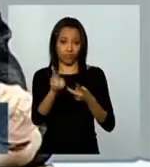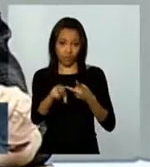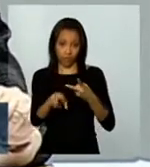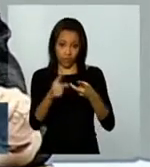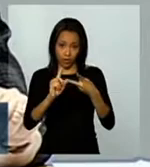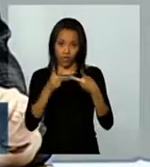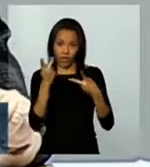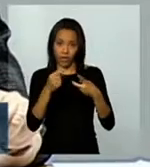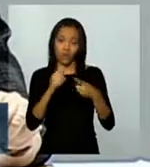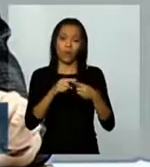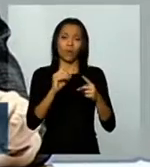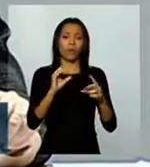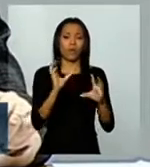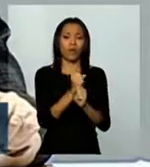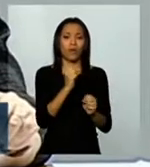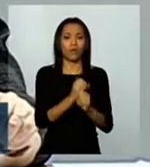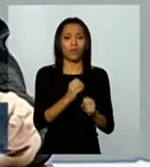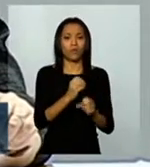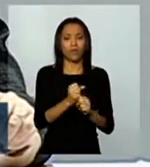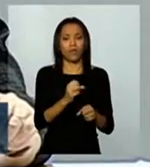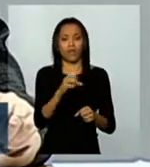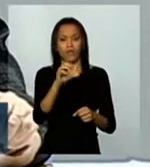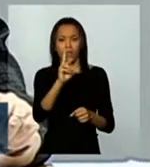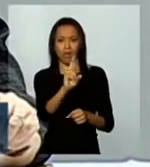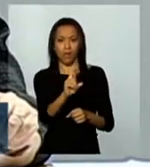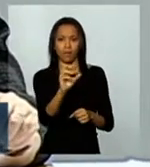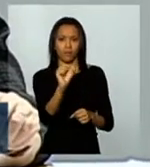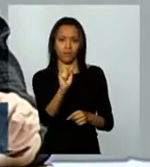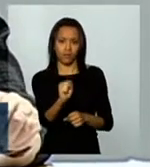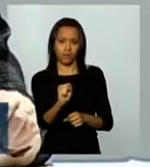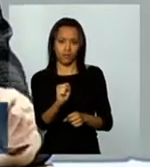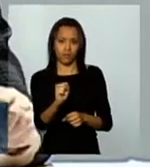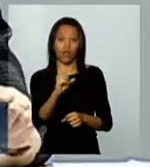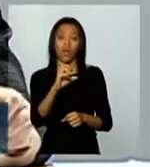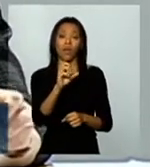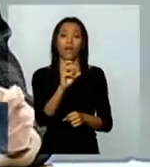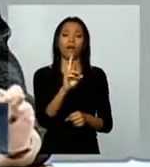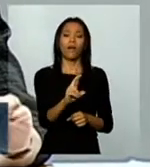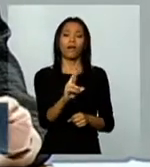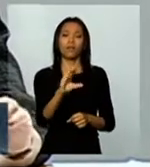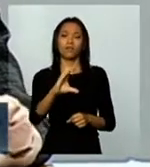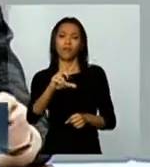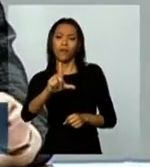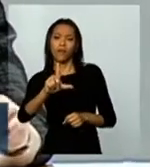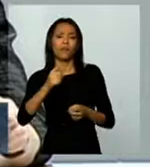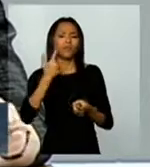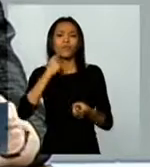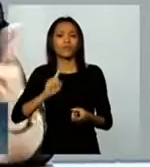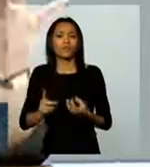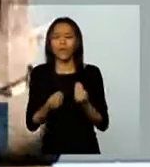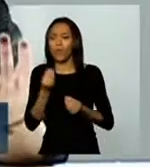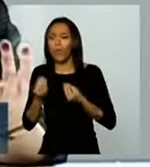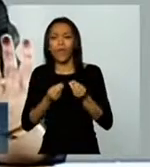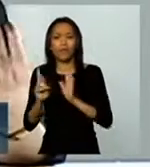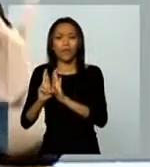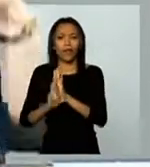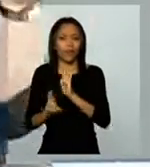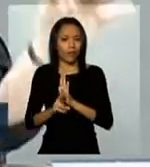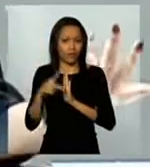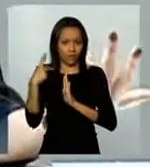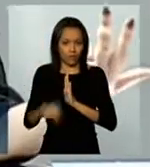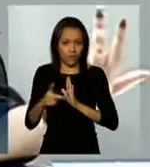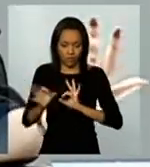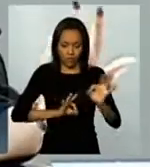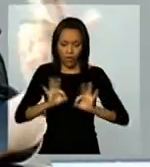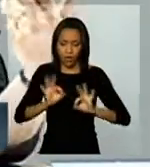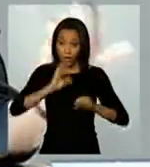da RCL e o contingenciamento proporcional, a gente não sabe ainda qual é a ordem de prioridade que eles vão pôr. Então, a gente